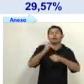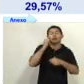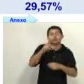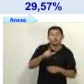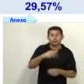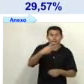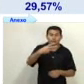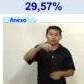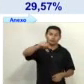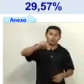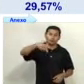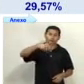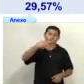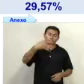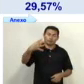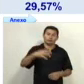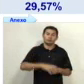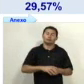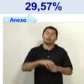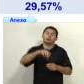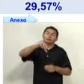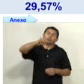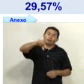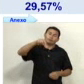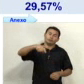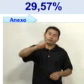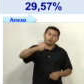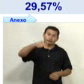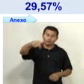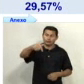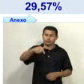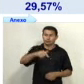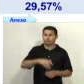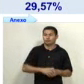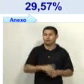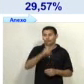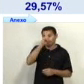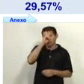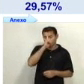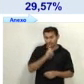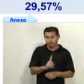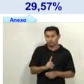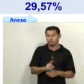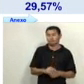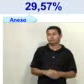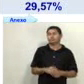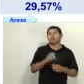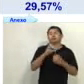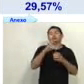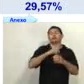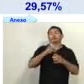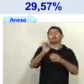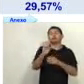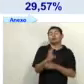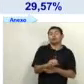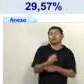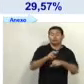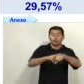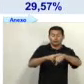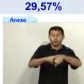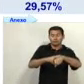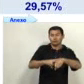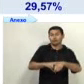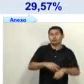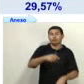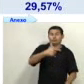que é 39,44, e 9,87, que é a área em amarelo, onde sobra apenas a área em verde, que